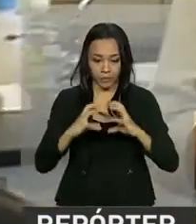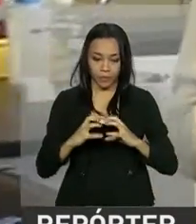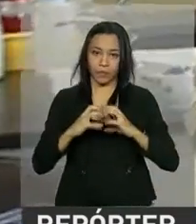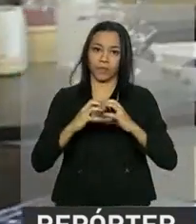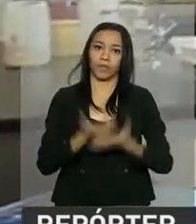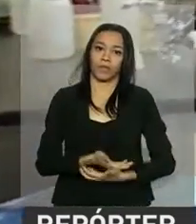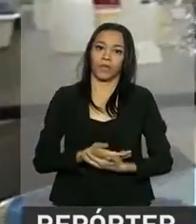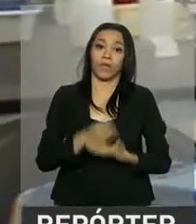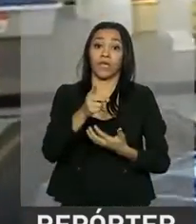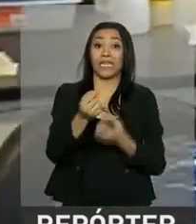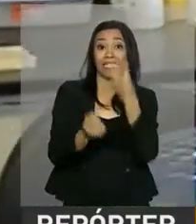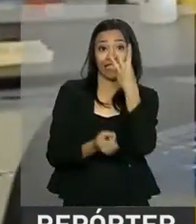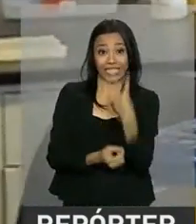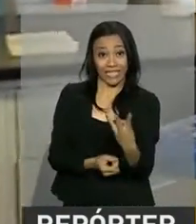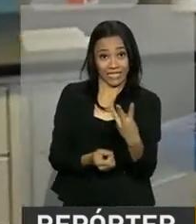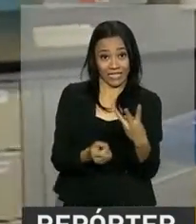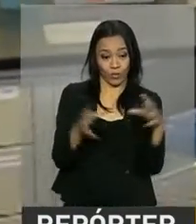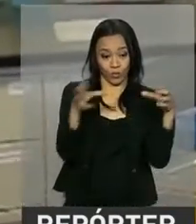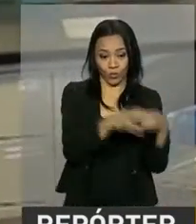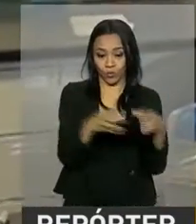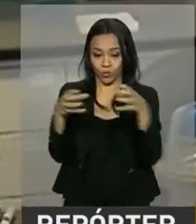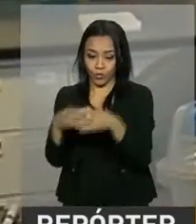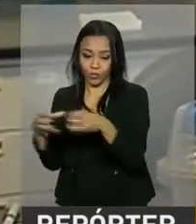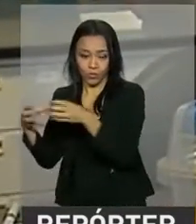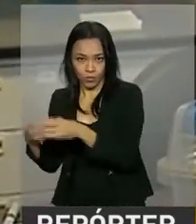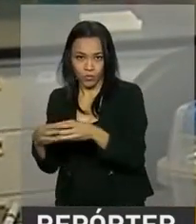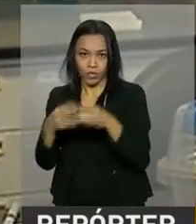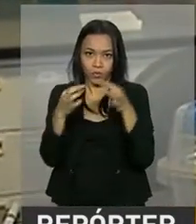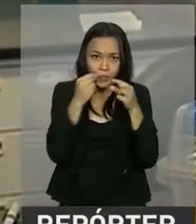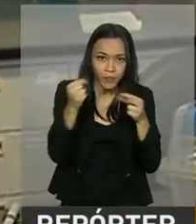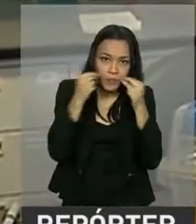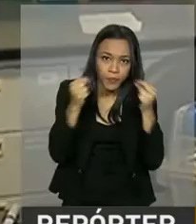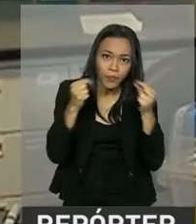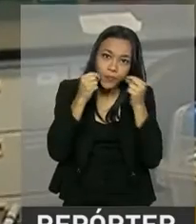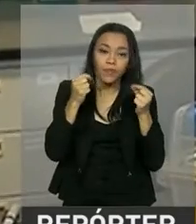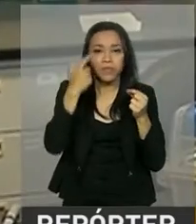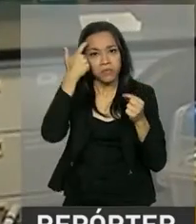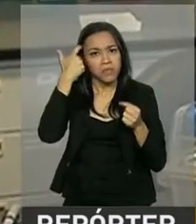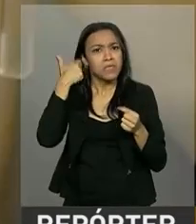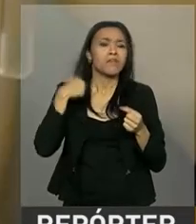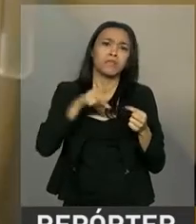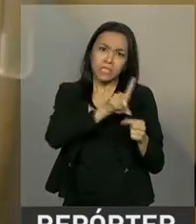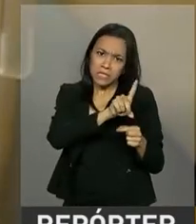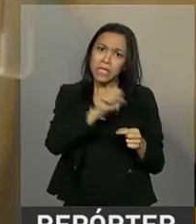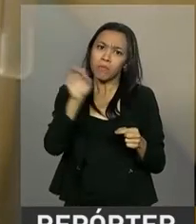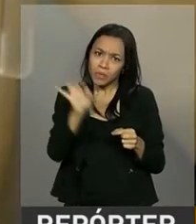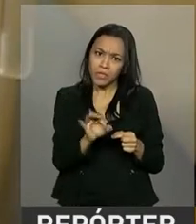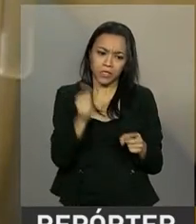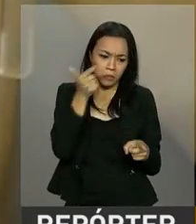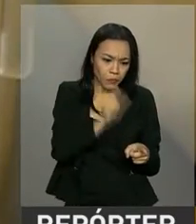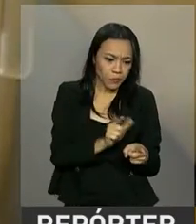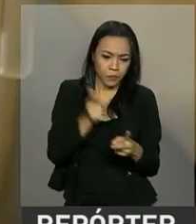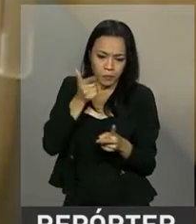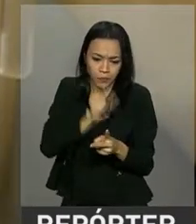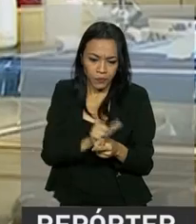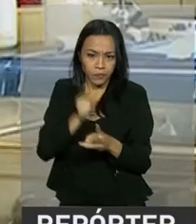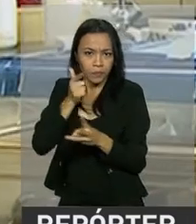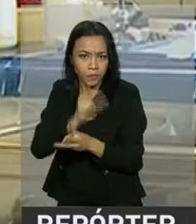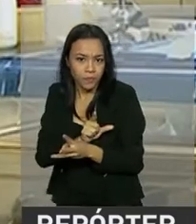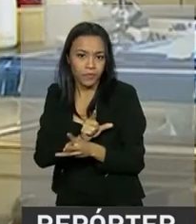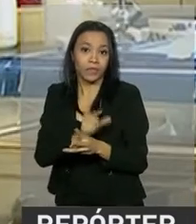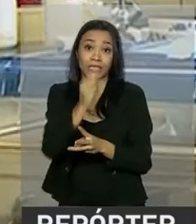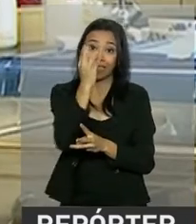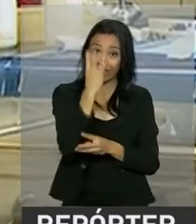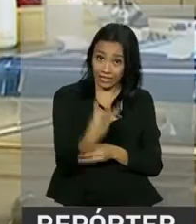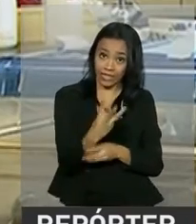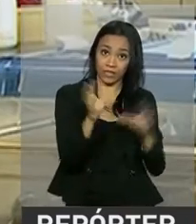três linhagens de camundongos e os resultados foram 100% satisfatórios em todos os casos que foram testadas três